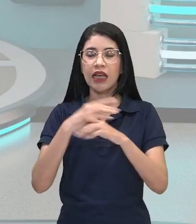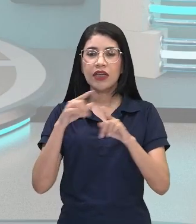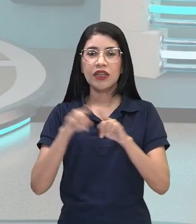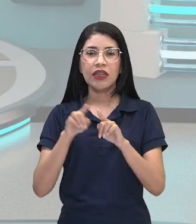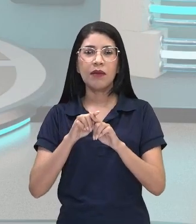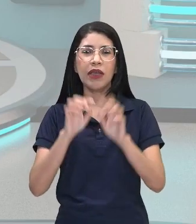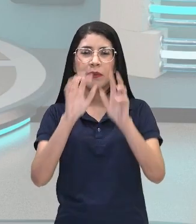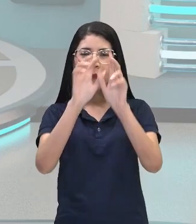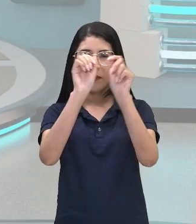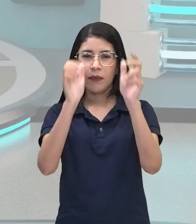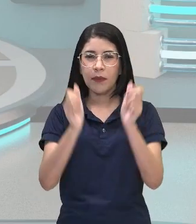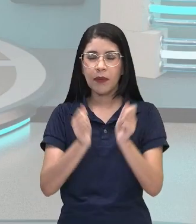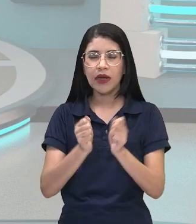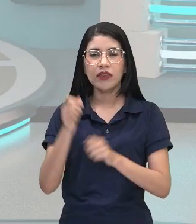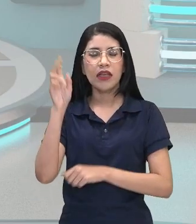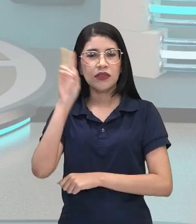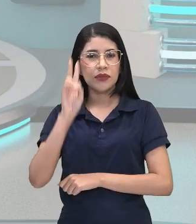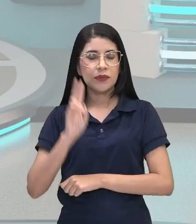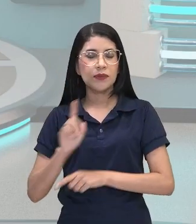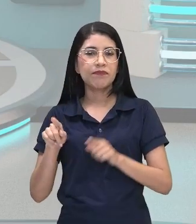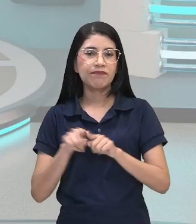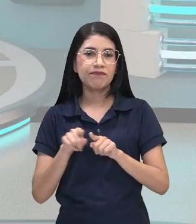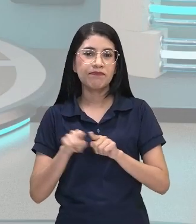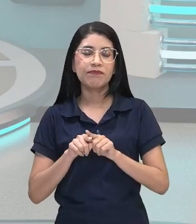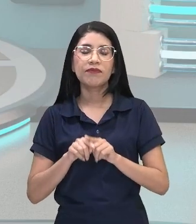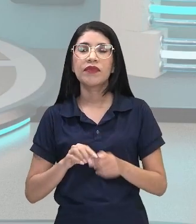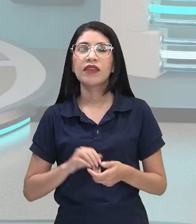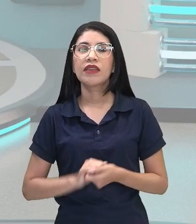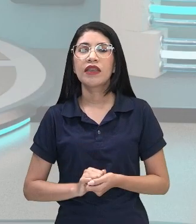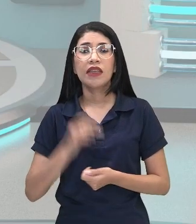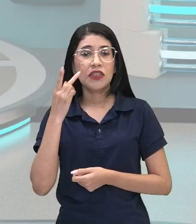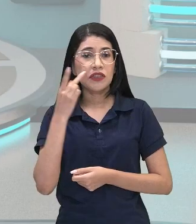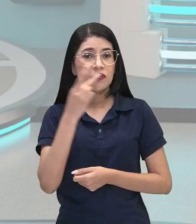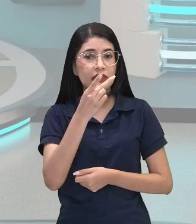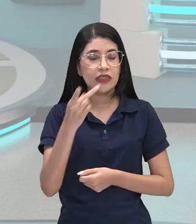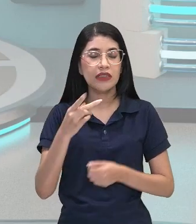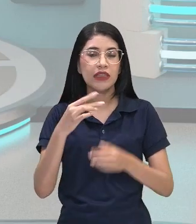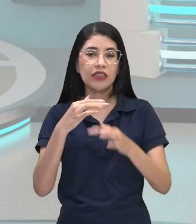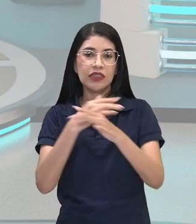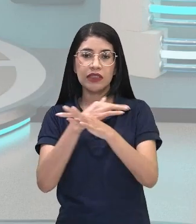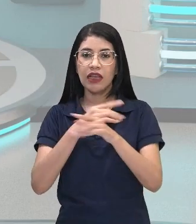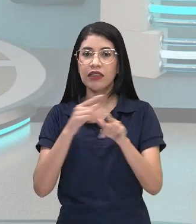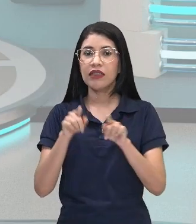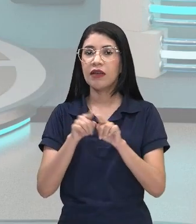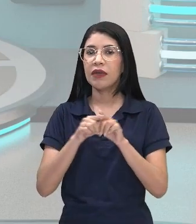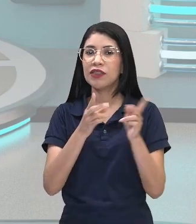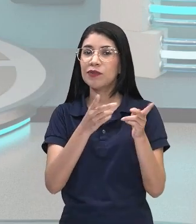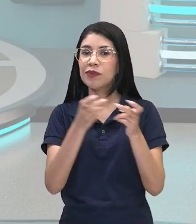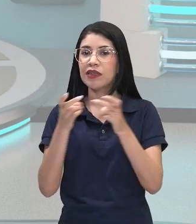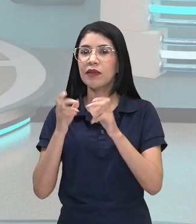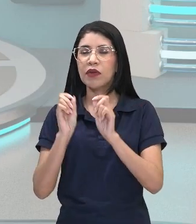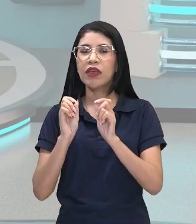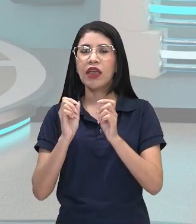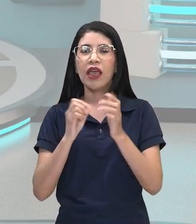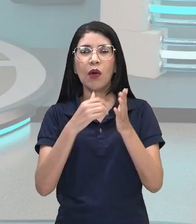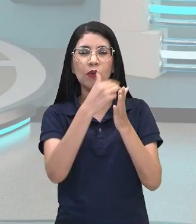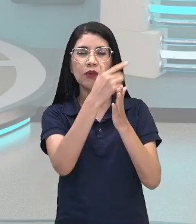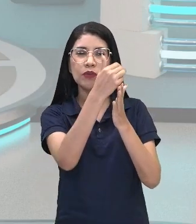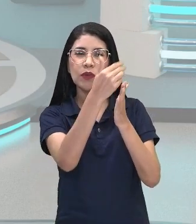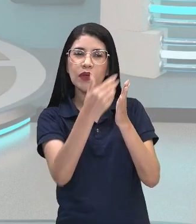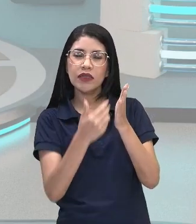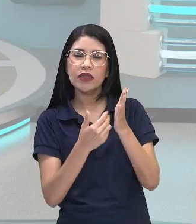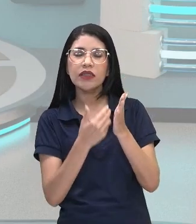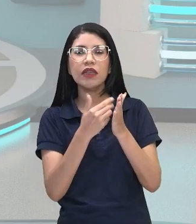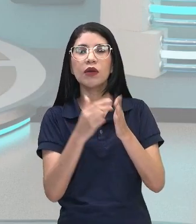monumentos históricos e também quando visitamos uma grande cidade, nós verificamos os grafites nas ruas